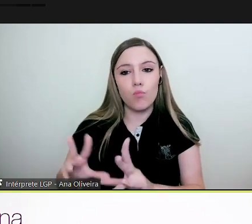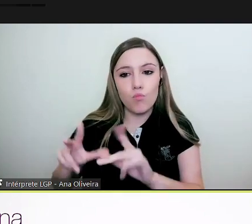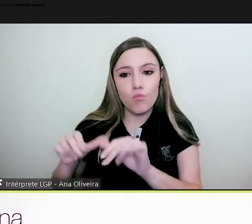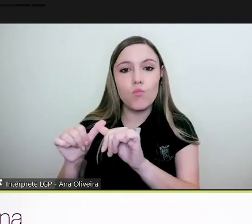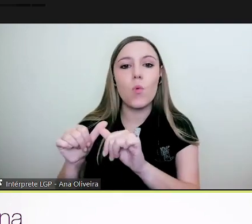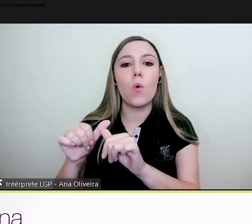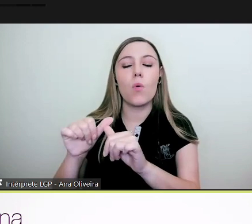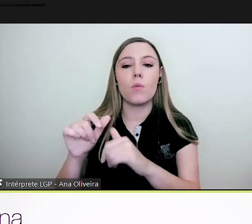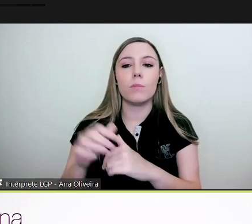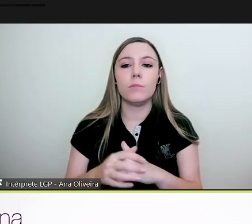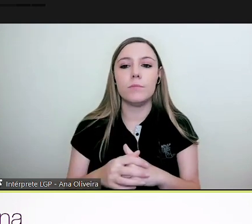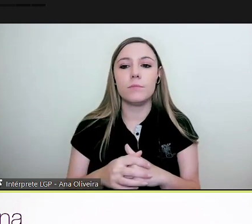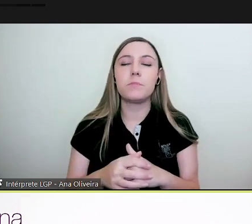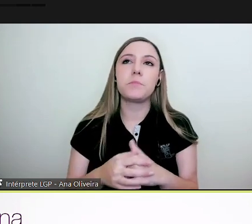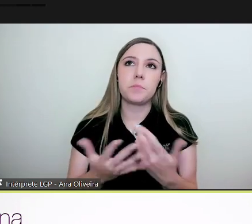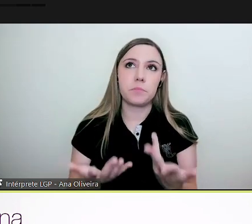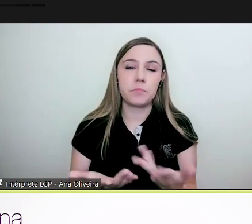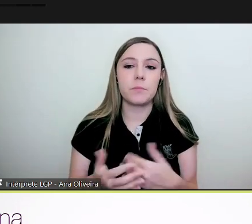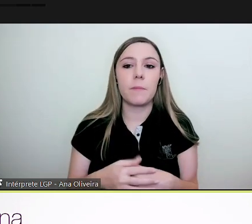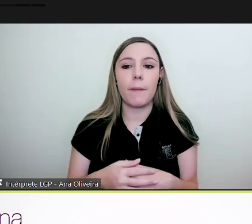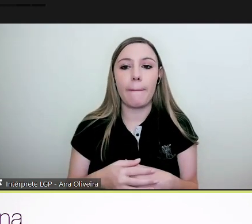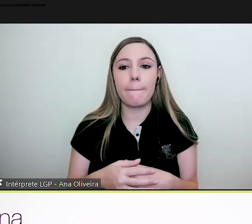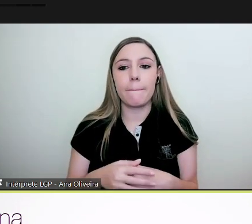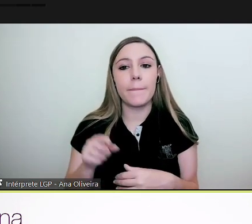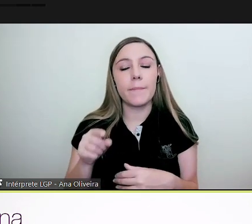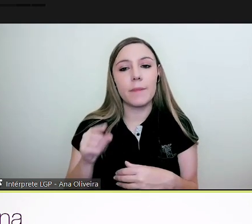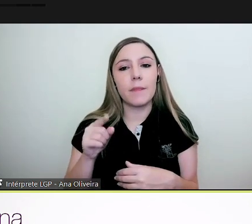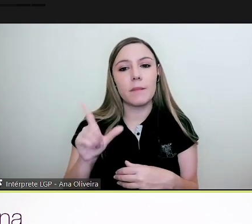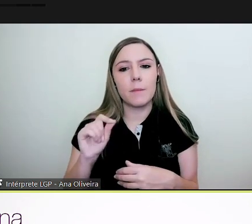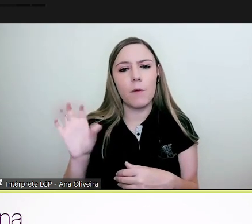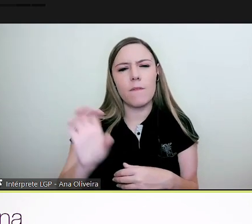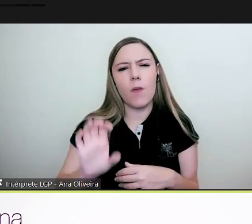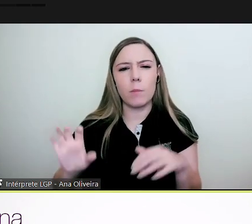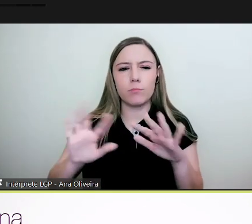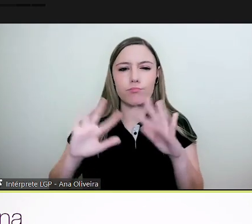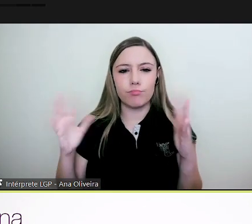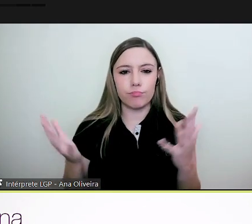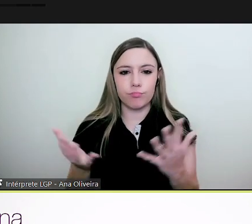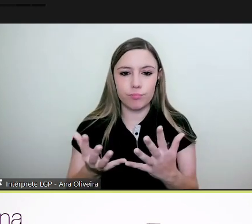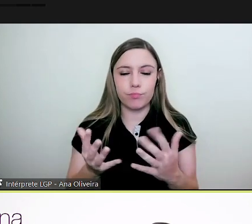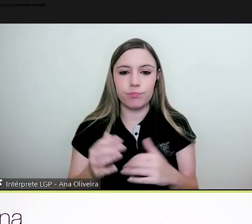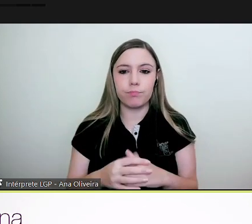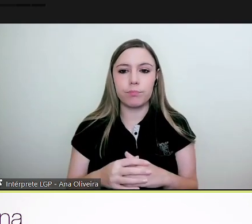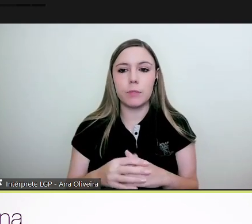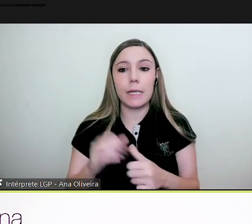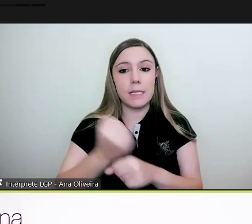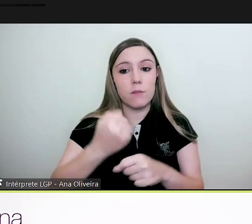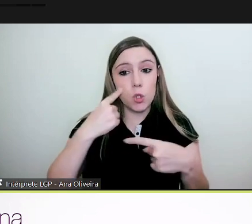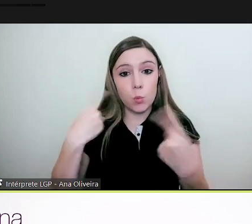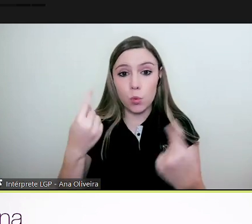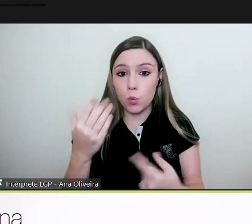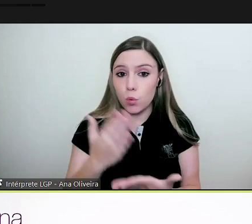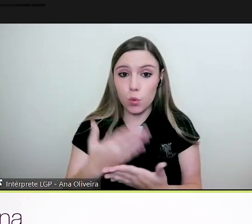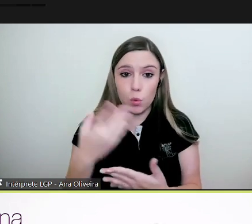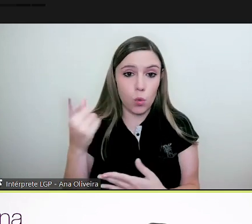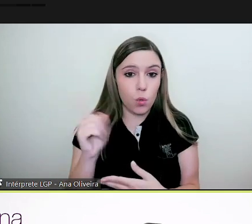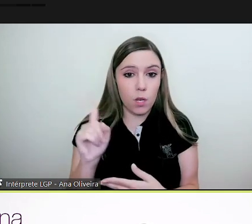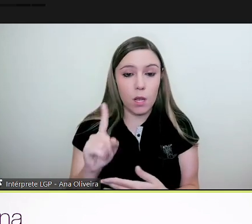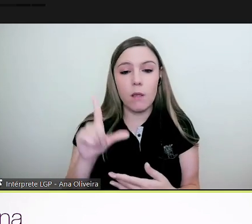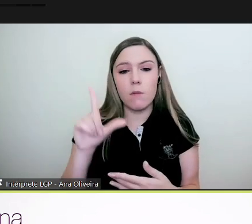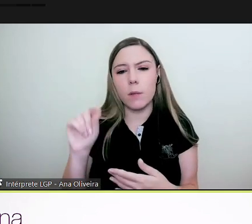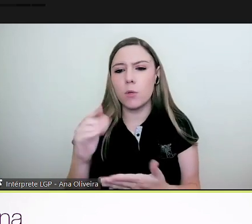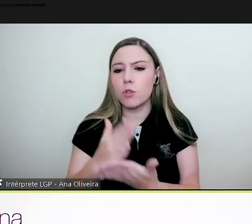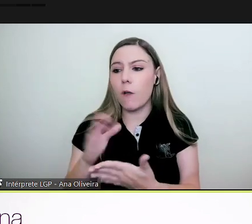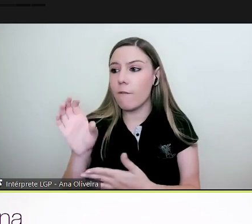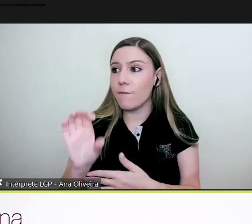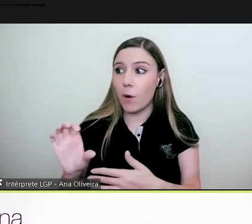sua manutenção, e que são de esfera alargada, não só de serviço público, não só de natureza